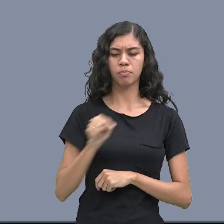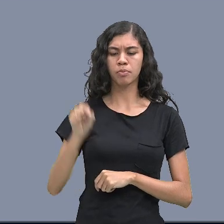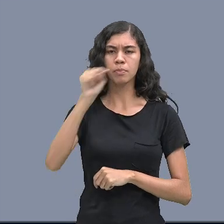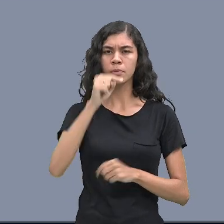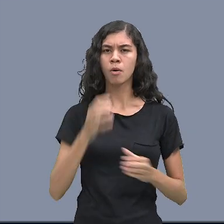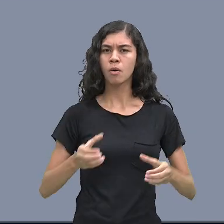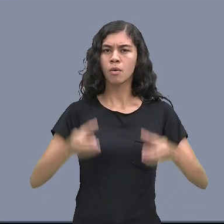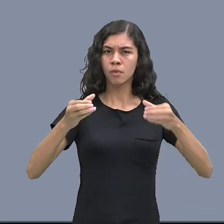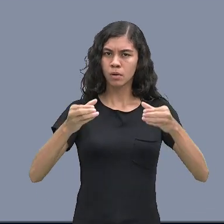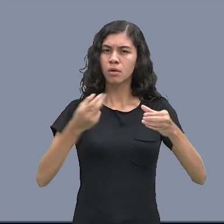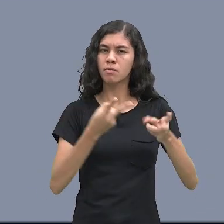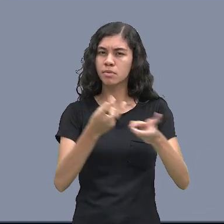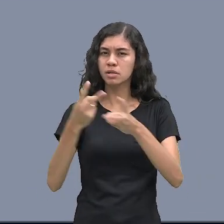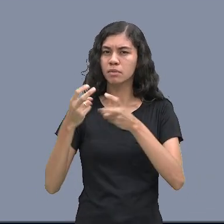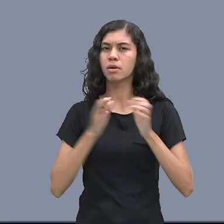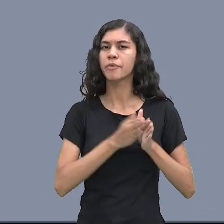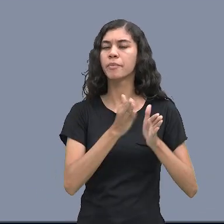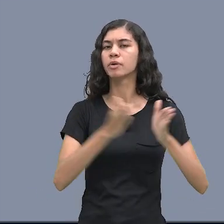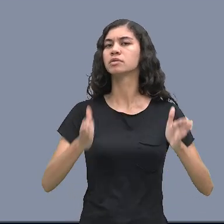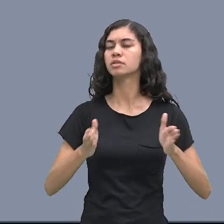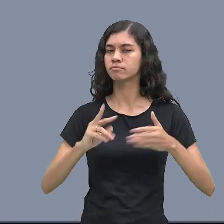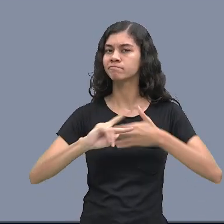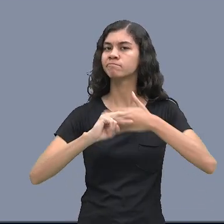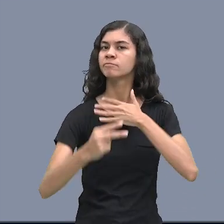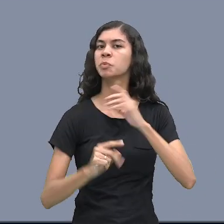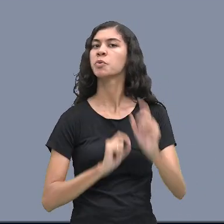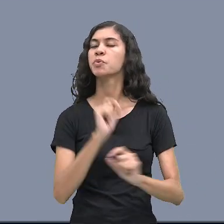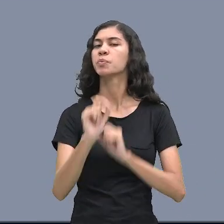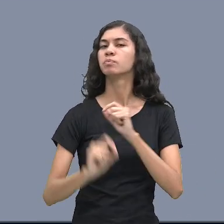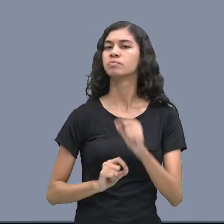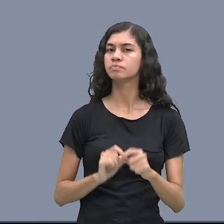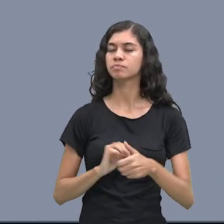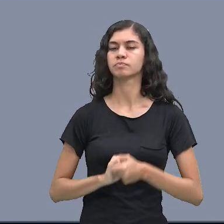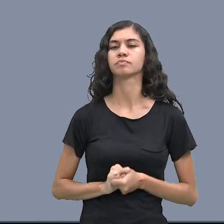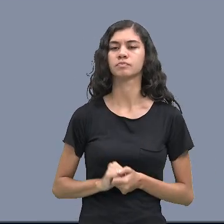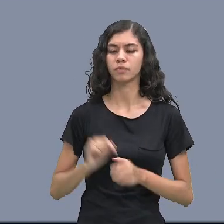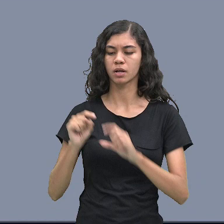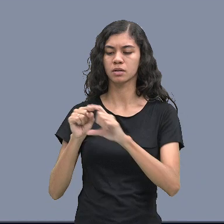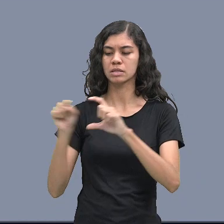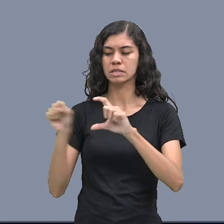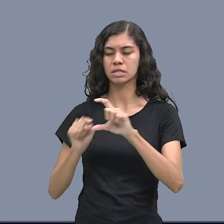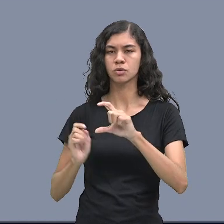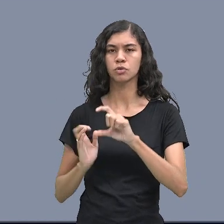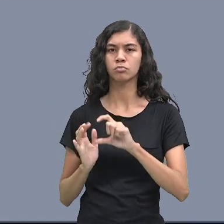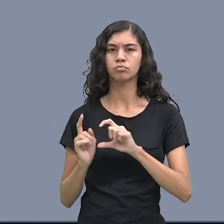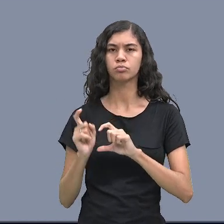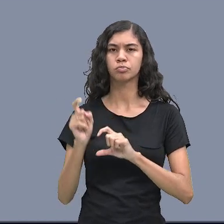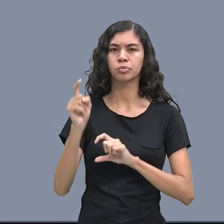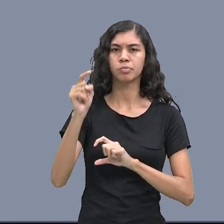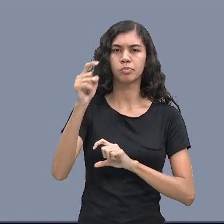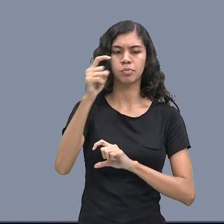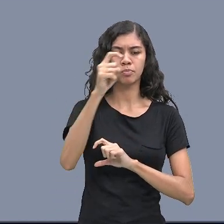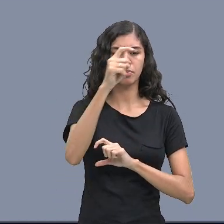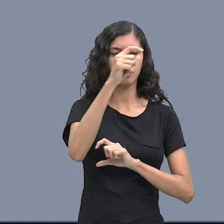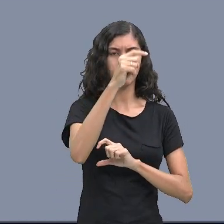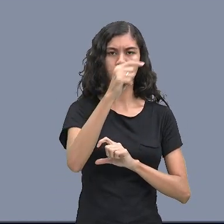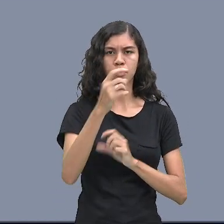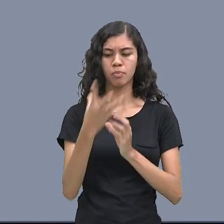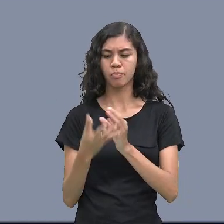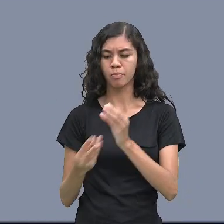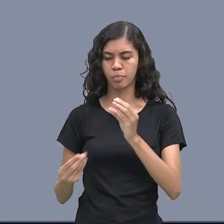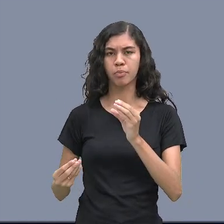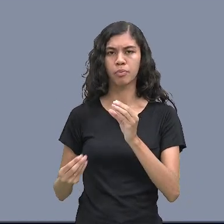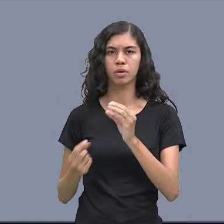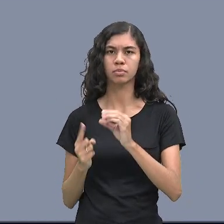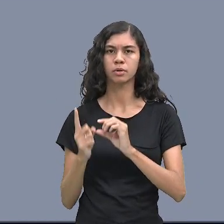E, consequentemente, a gente percebe que o zinco doa elétrons por conta da reação de oxidação, enquanto que o cobre